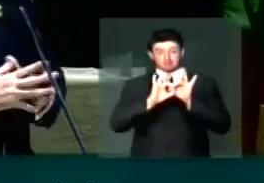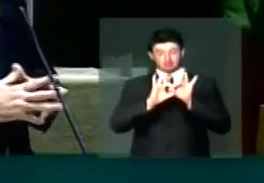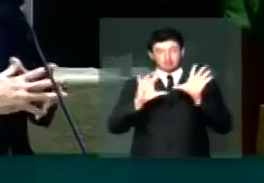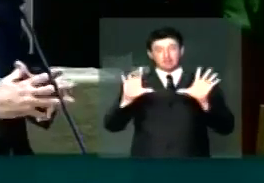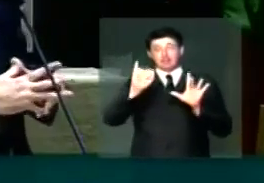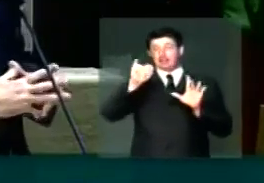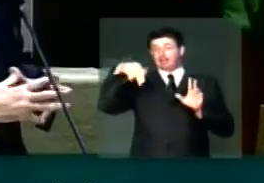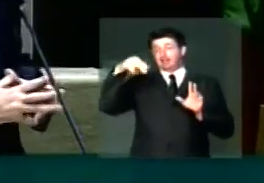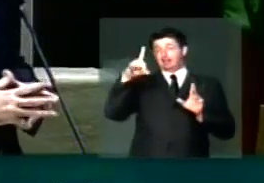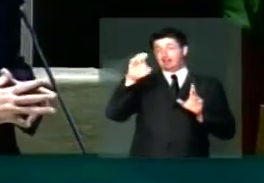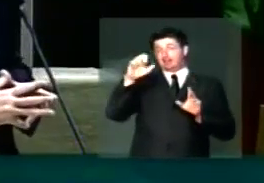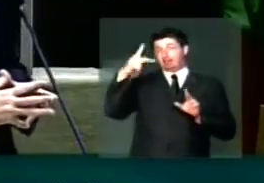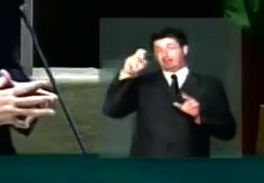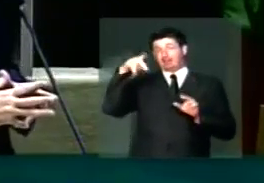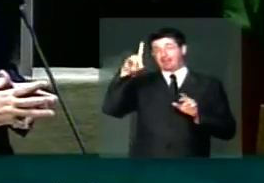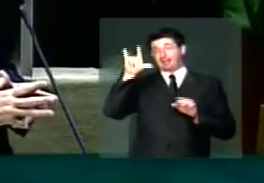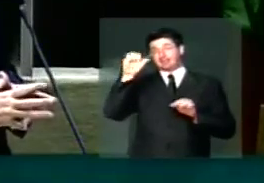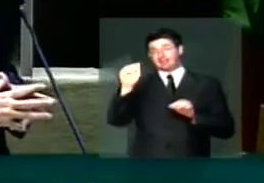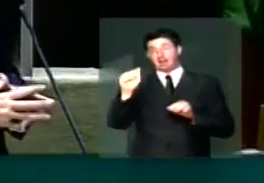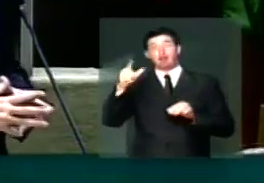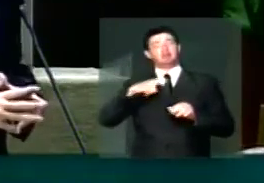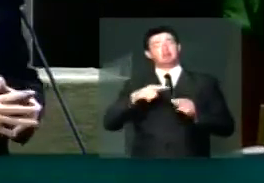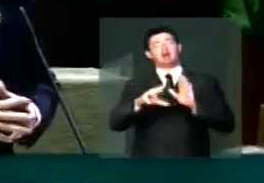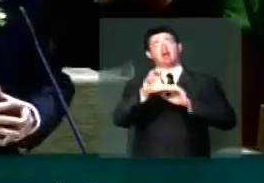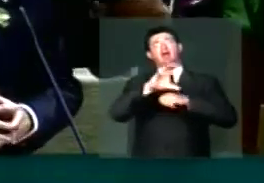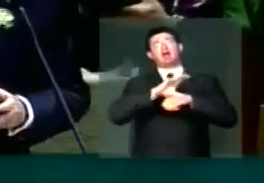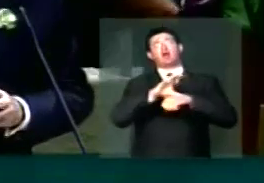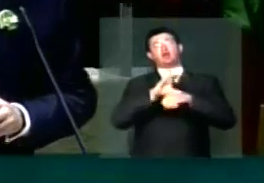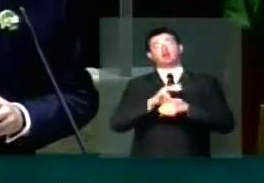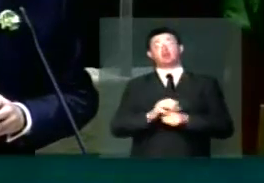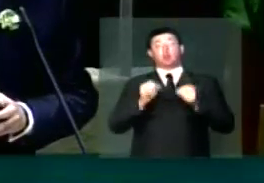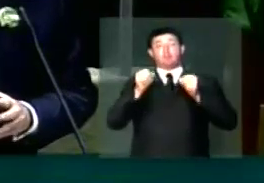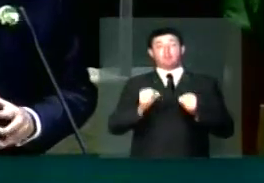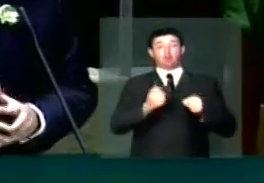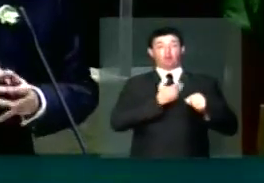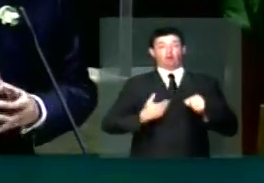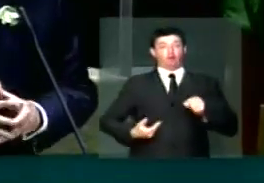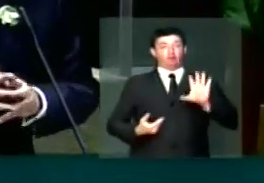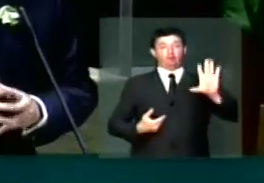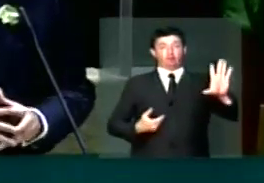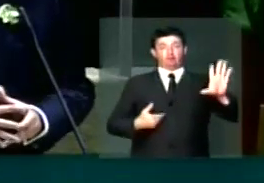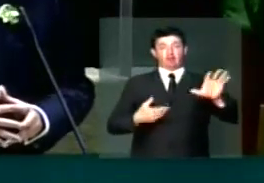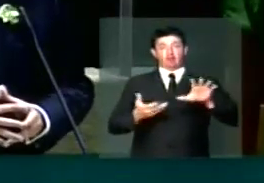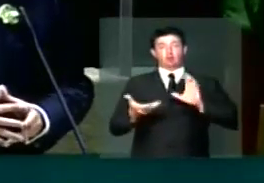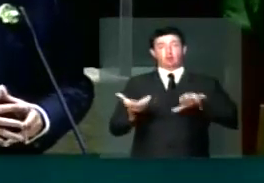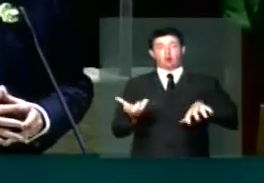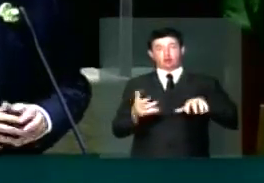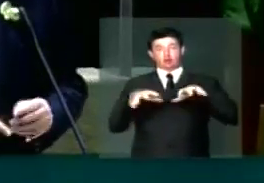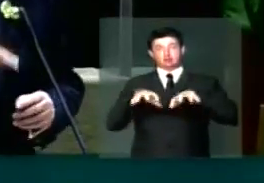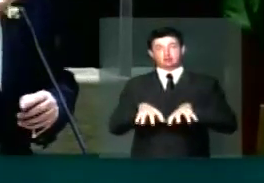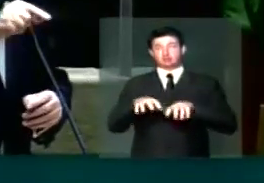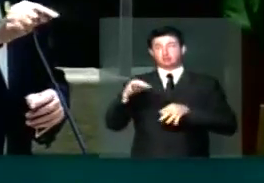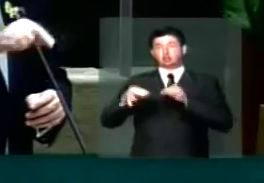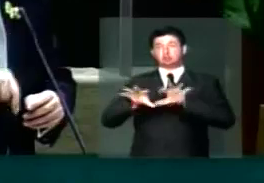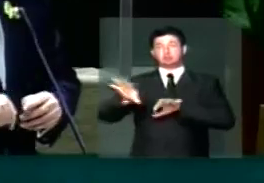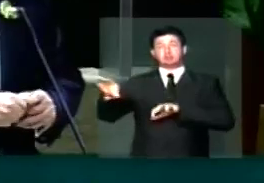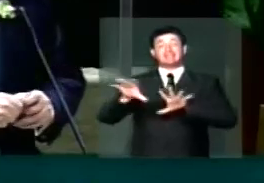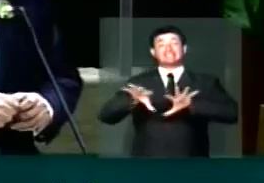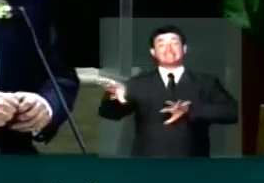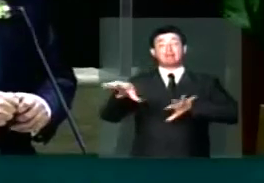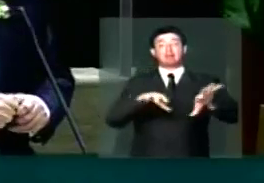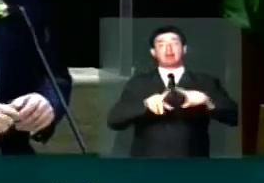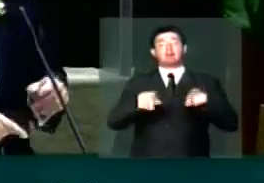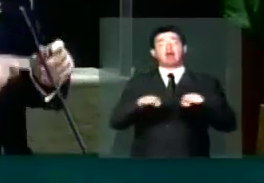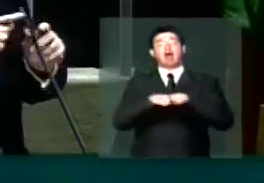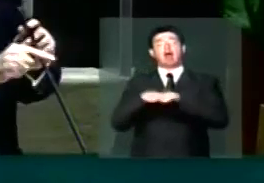mais é do que aquilo que está previsto na Constituição Federal. Os poderes são independentes e harmônicos entre si, mas ter a